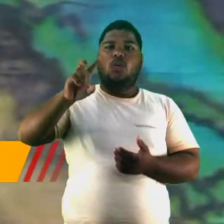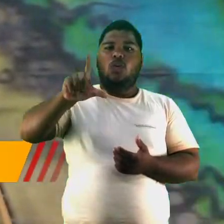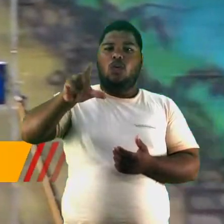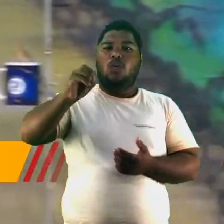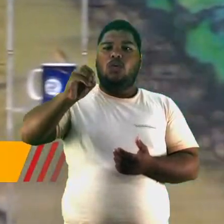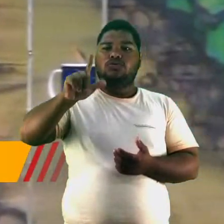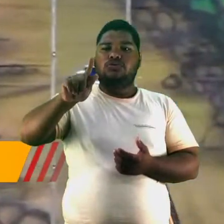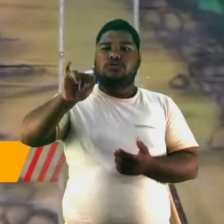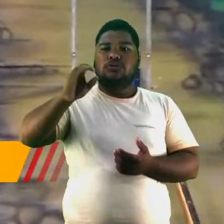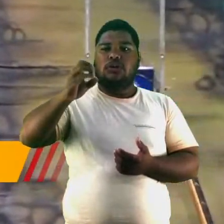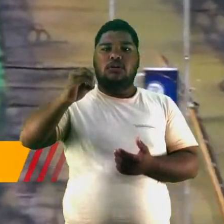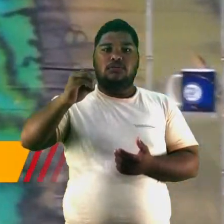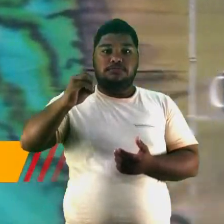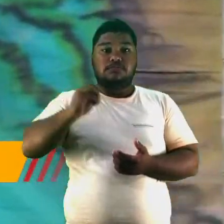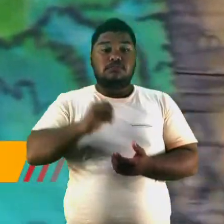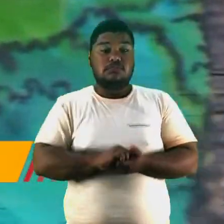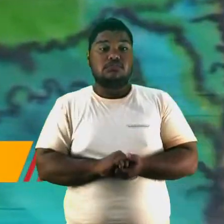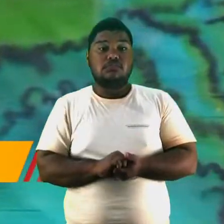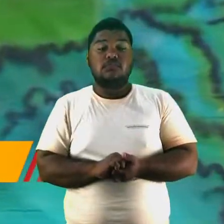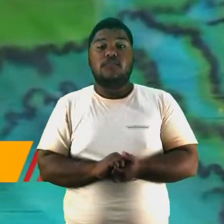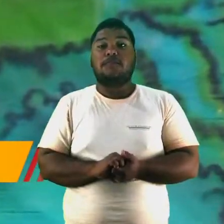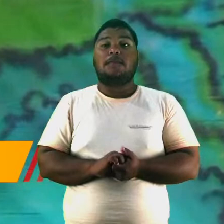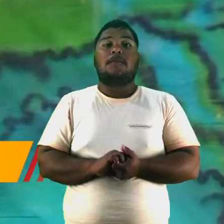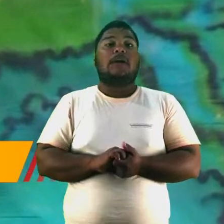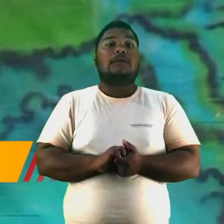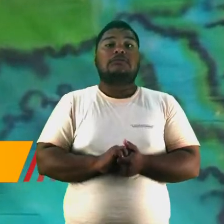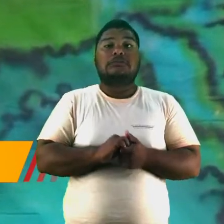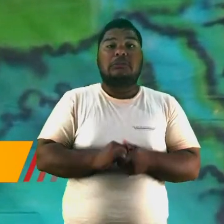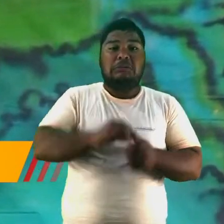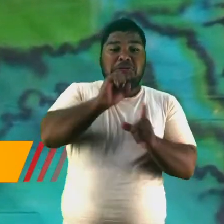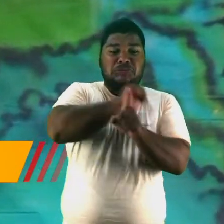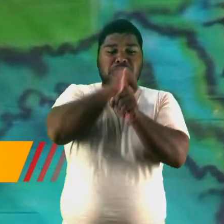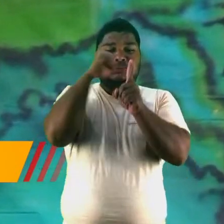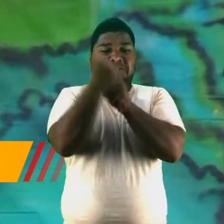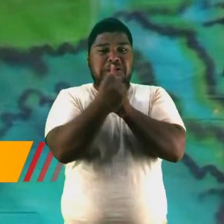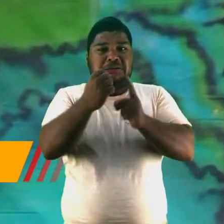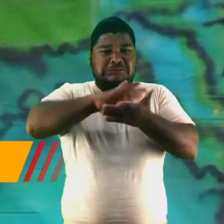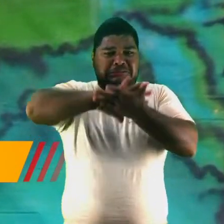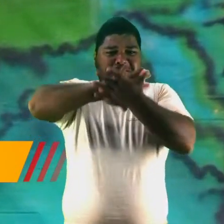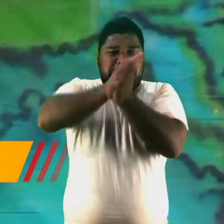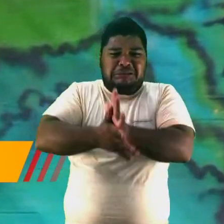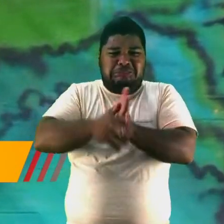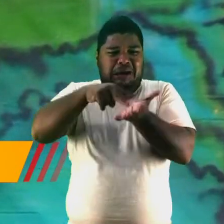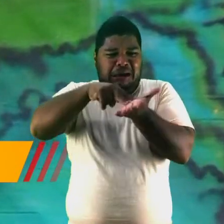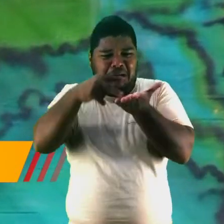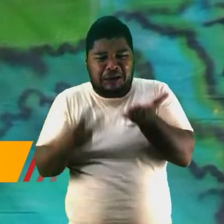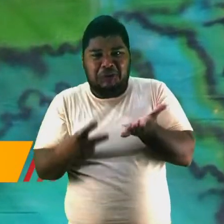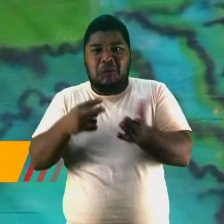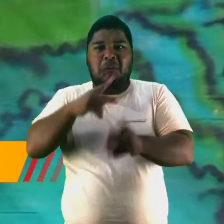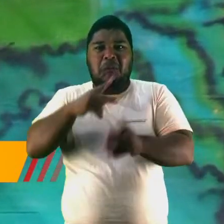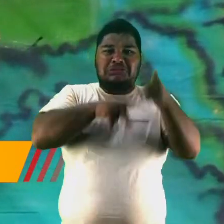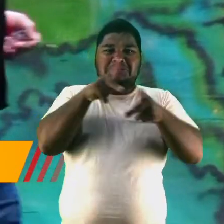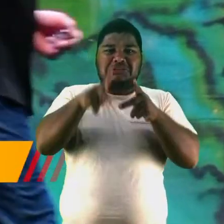nós vivemos numa sociedade tão decaída, tão difícil, com pessoas tão egoístas, com